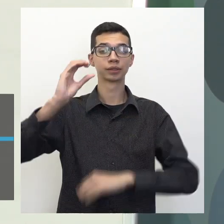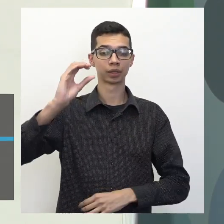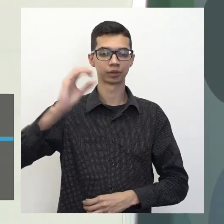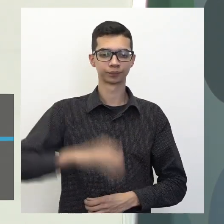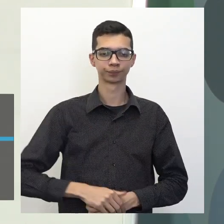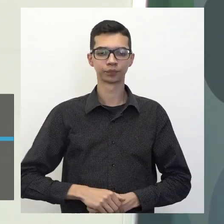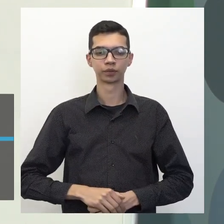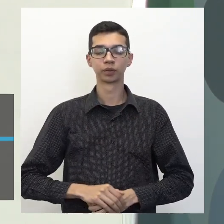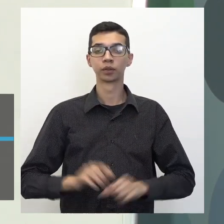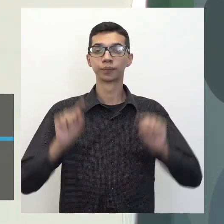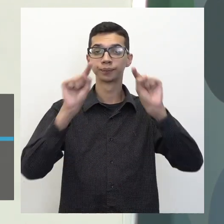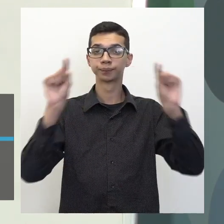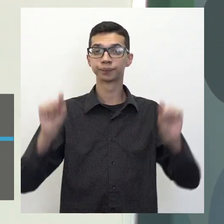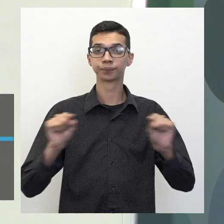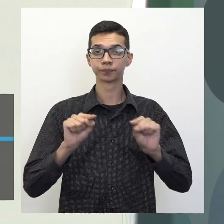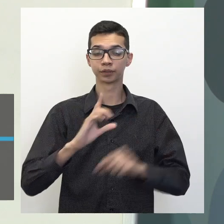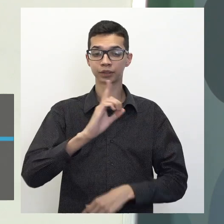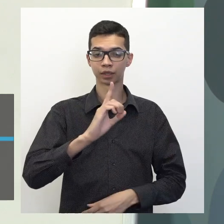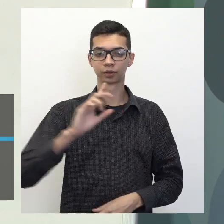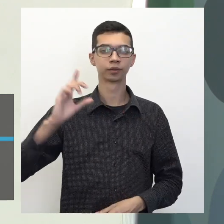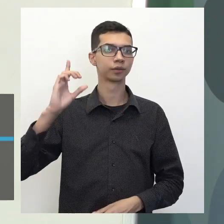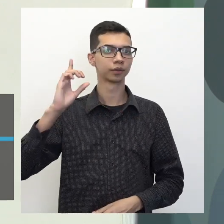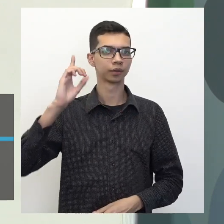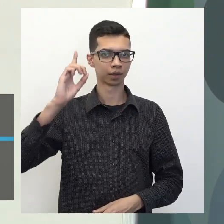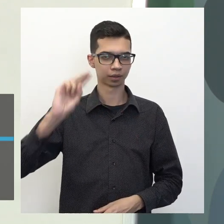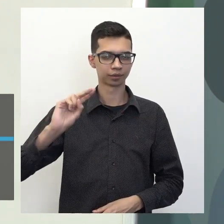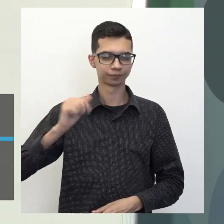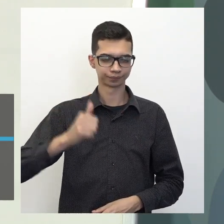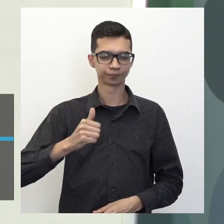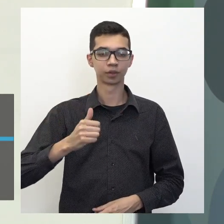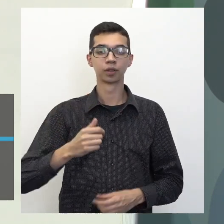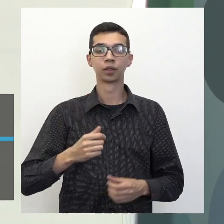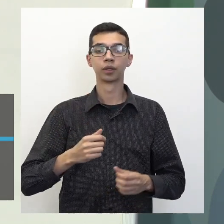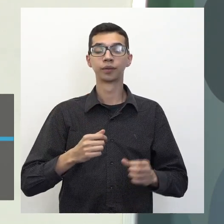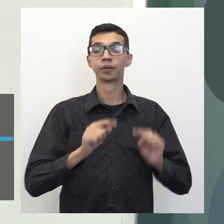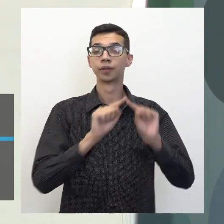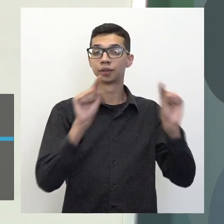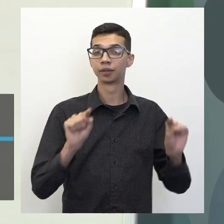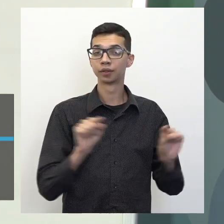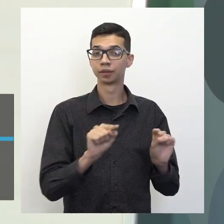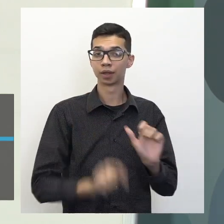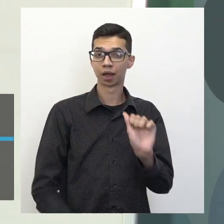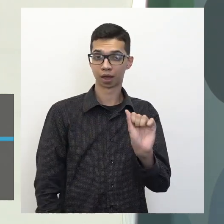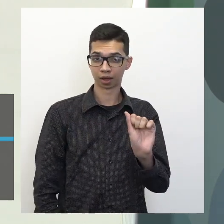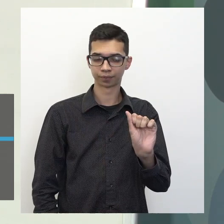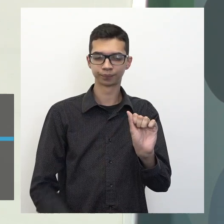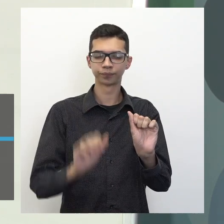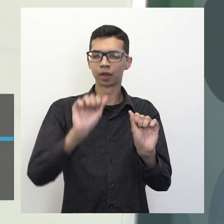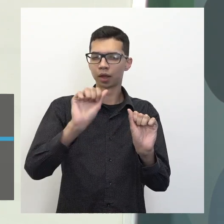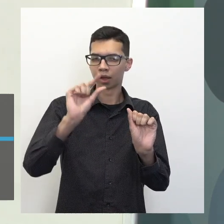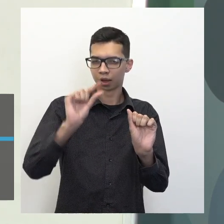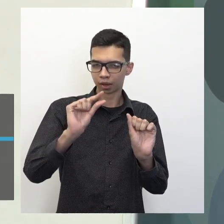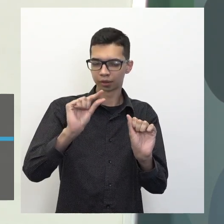né? Que é a fórmula, sobre concentração de A elevado a Azinho, que multiplica a concentração de